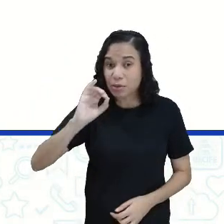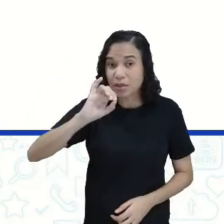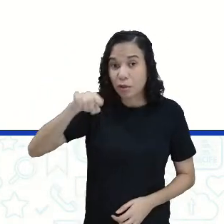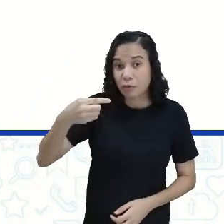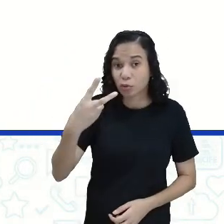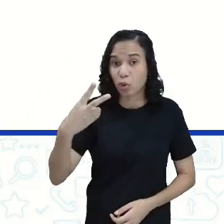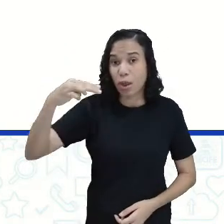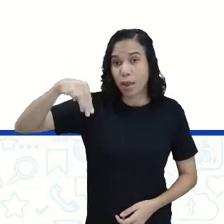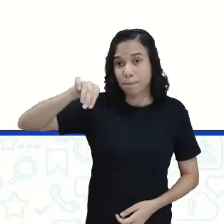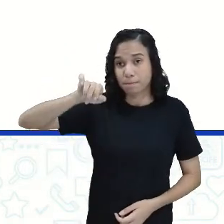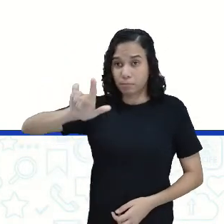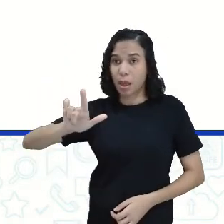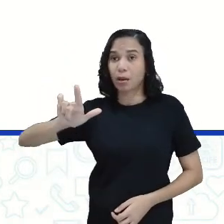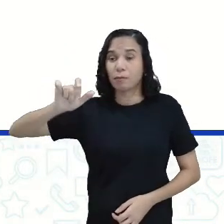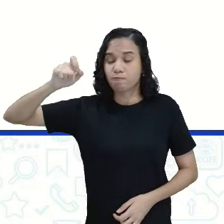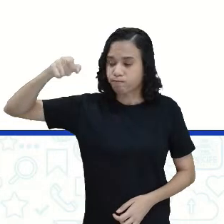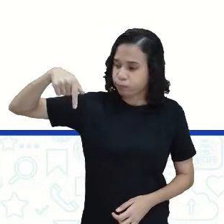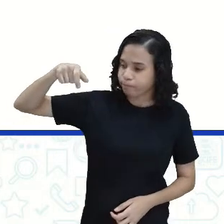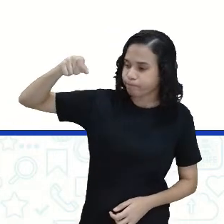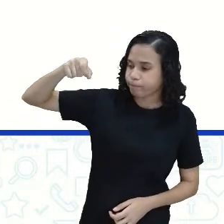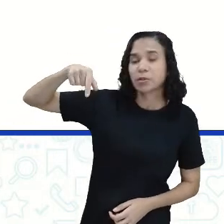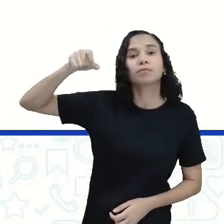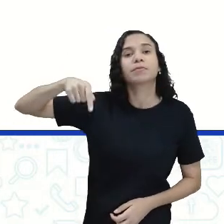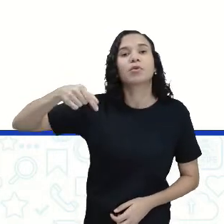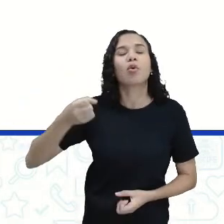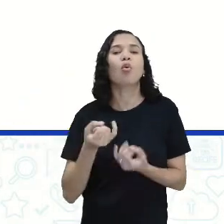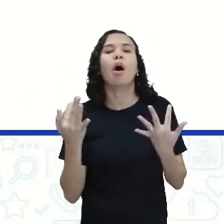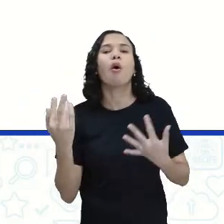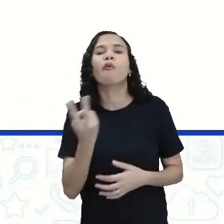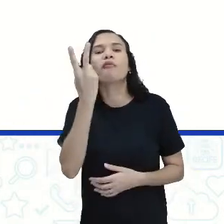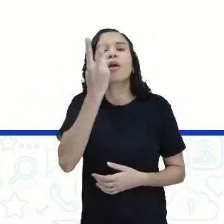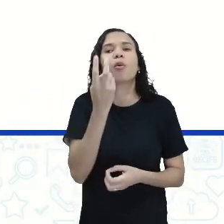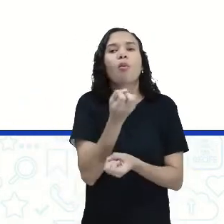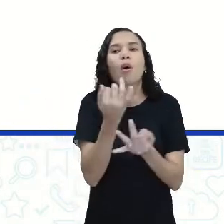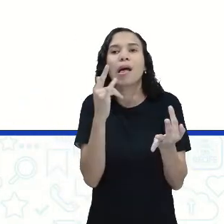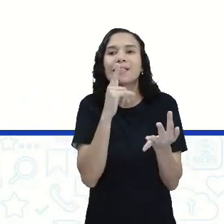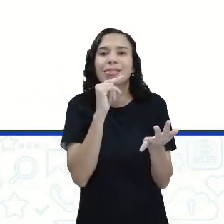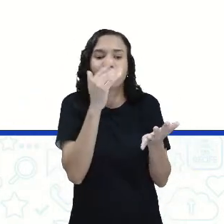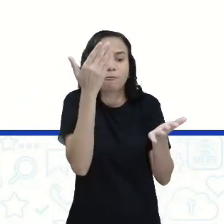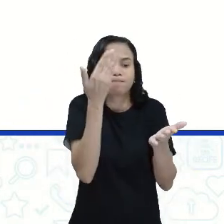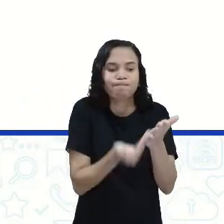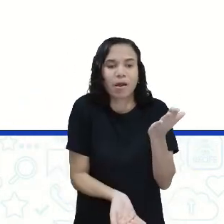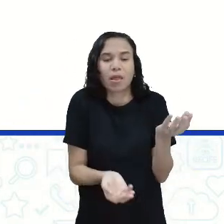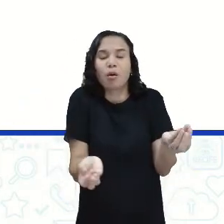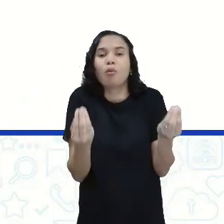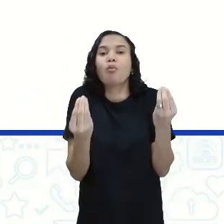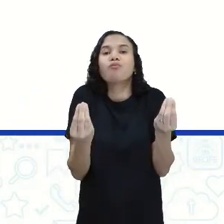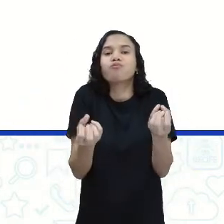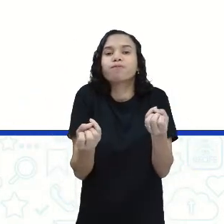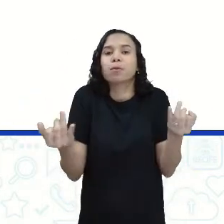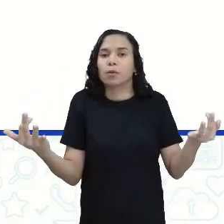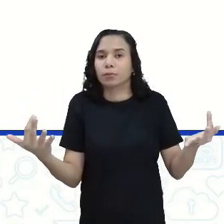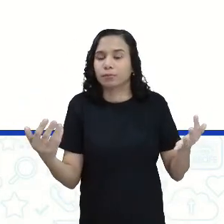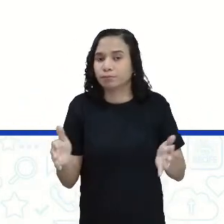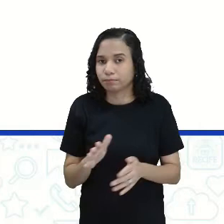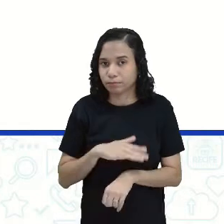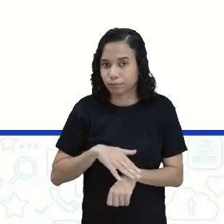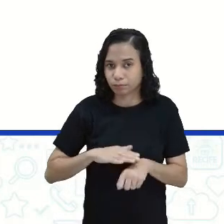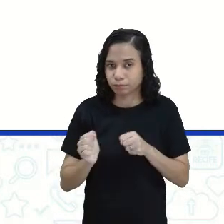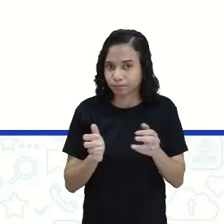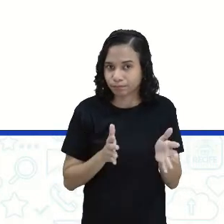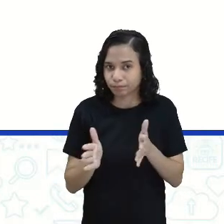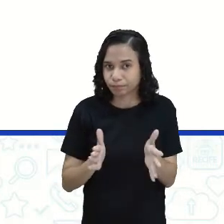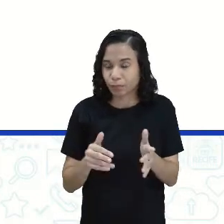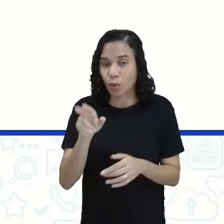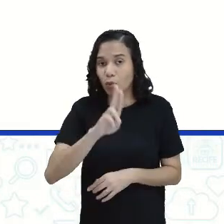de 0,2 milímetros. Qual foi o valor mais aproximado do total de água desperdiçada nesse período em litros?